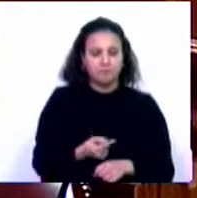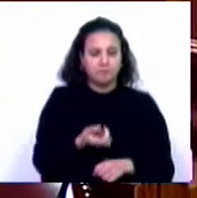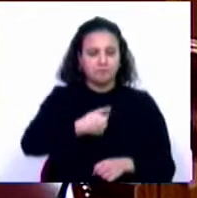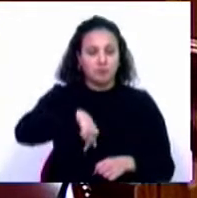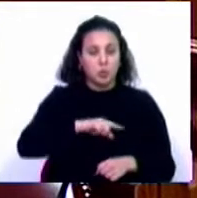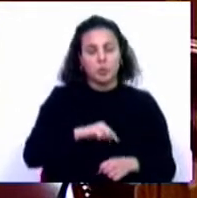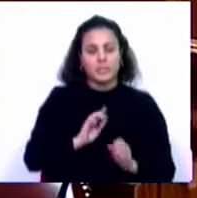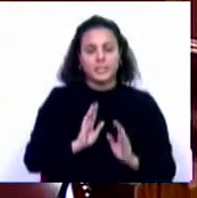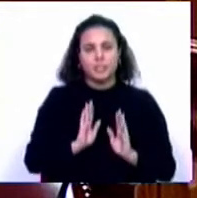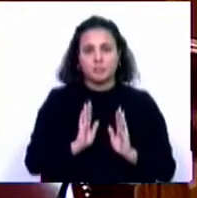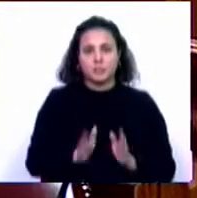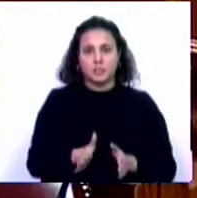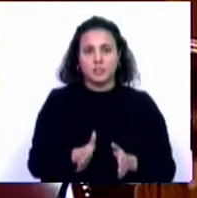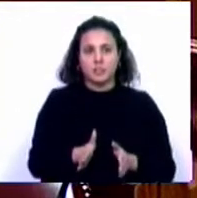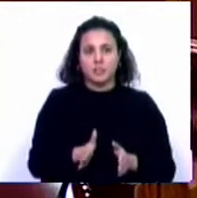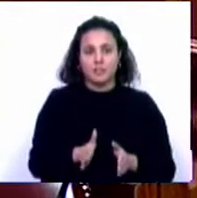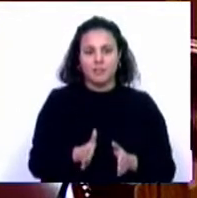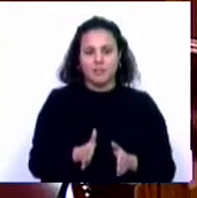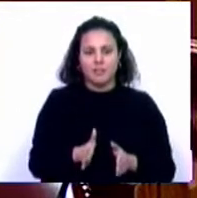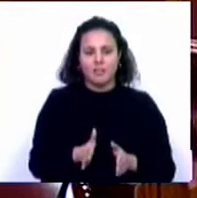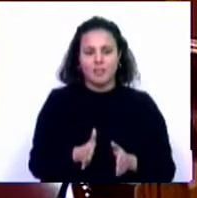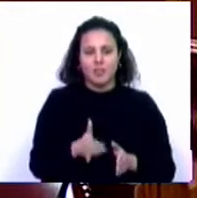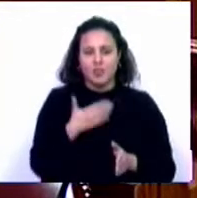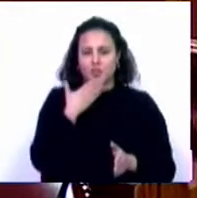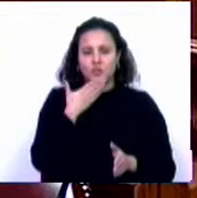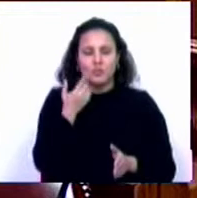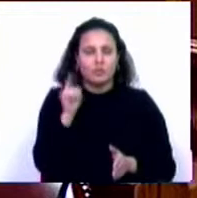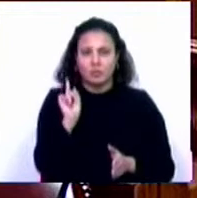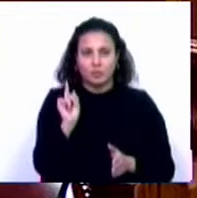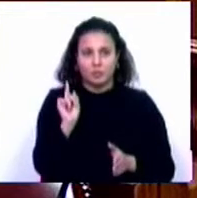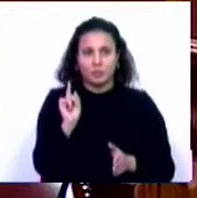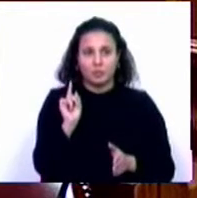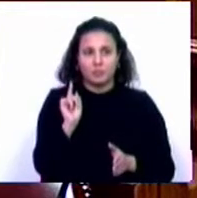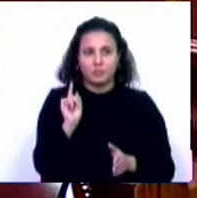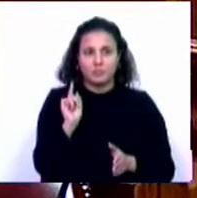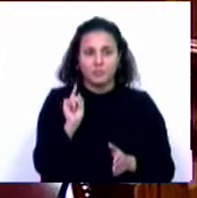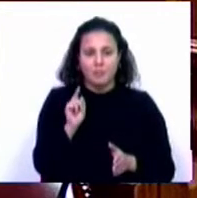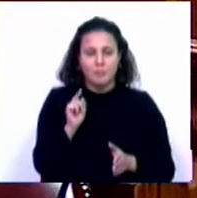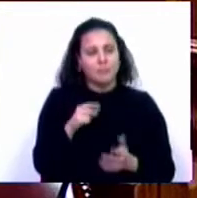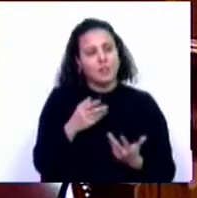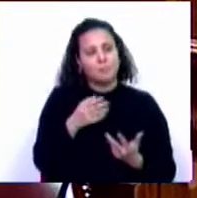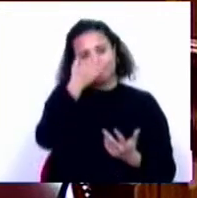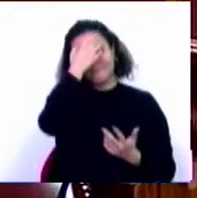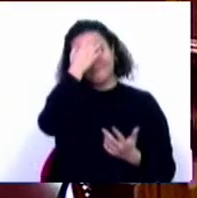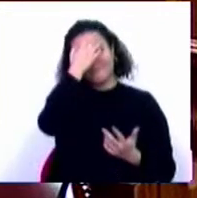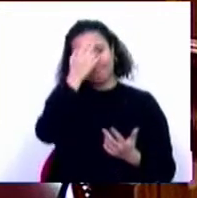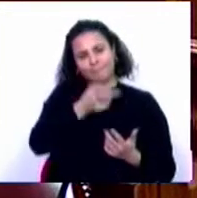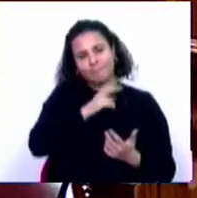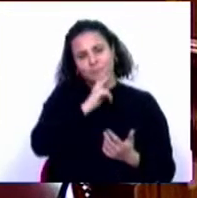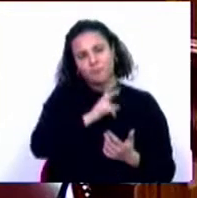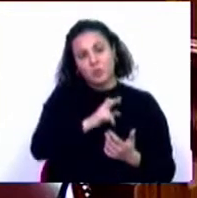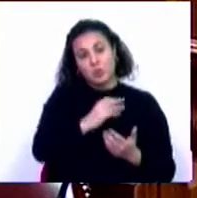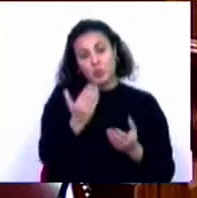ser importada, é insuficiente para emitir um juízo fundado, pelo menos, nesse documento.